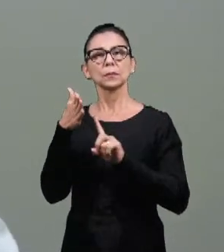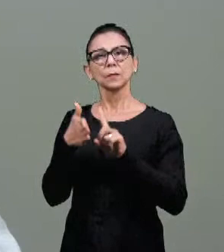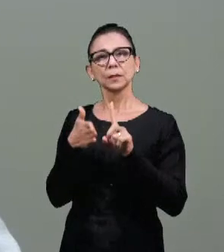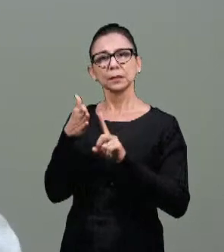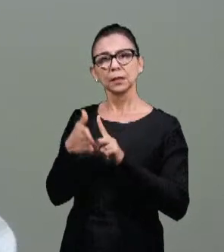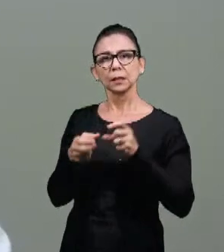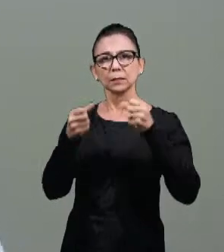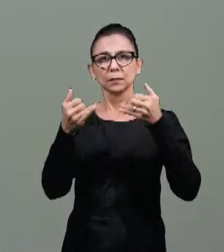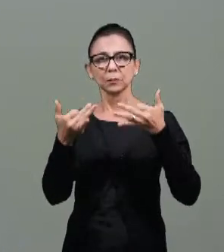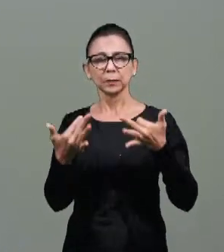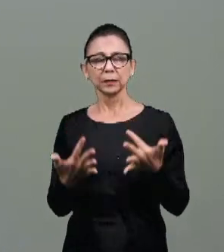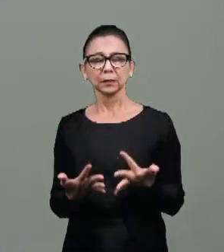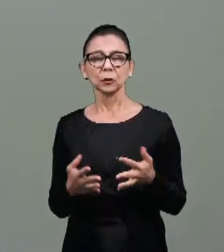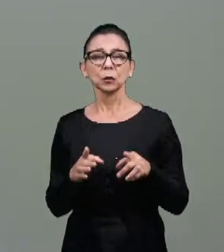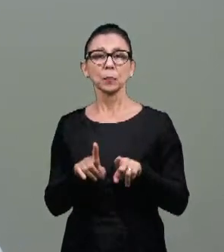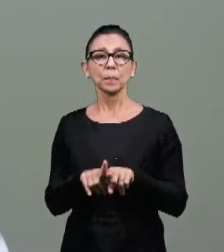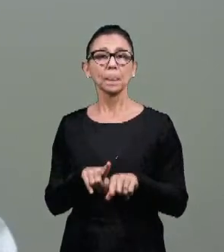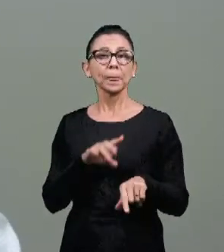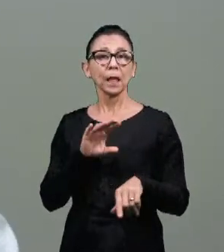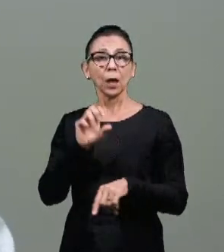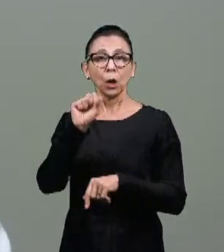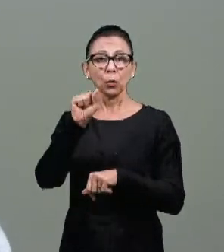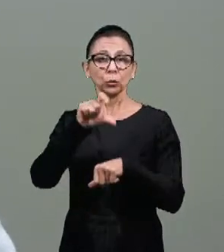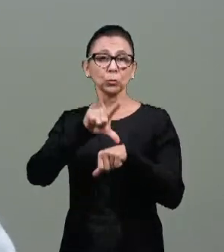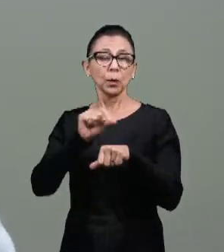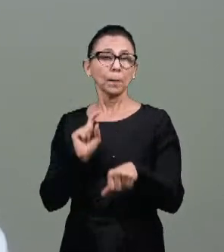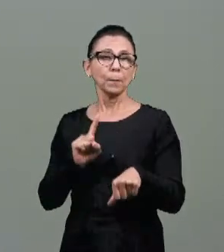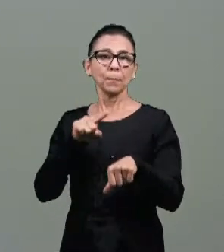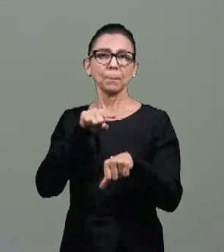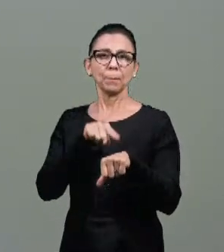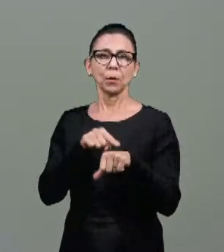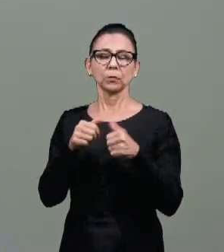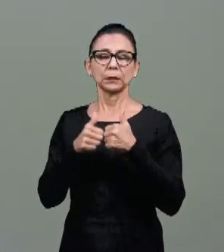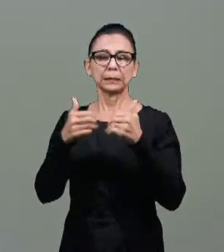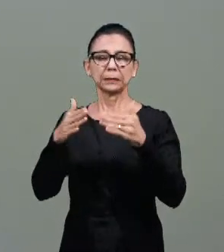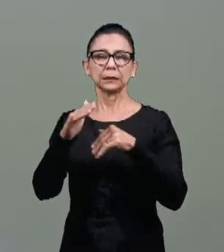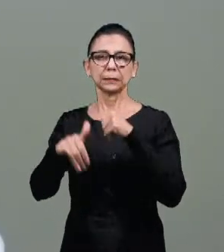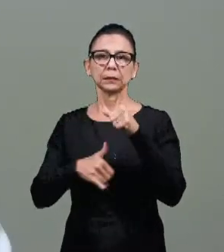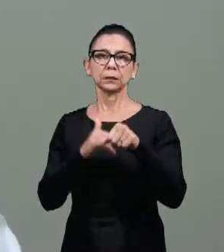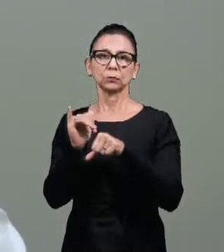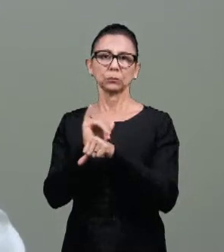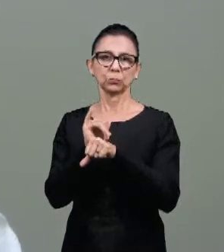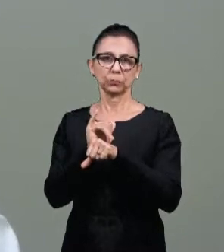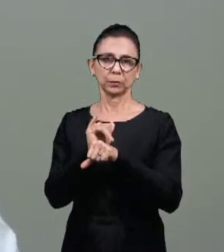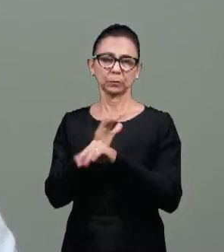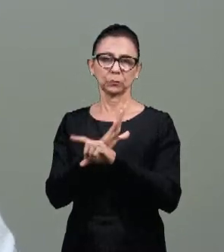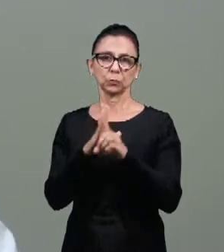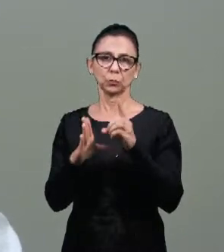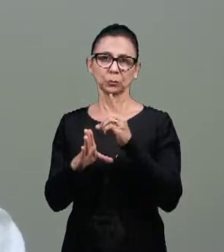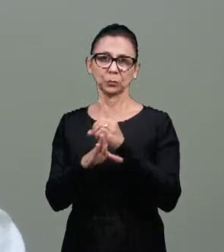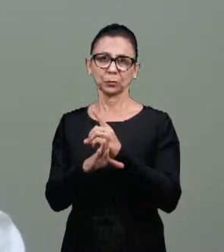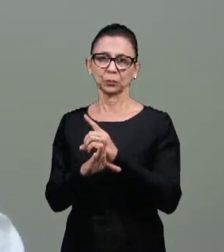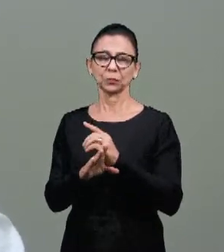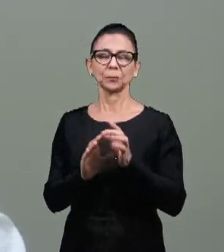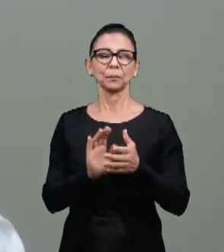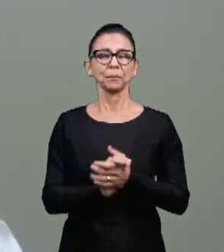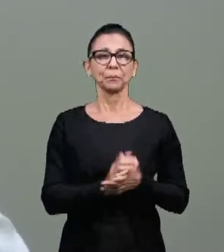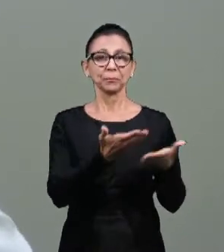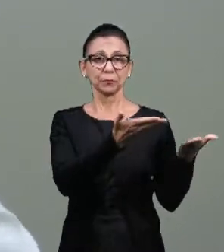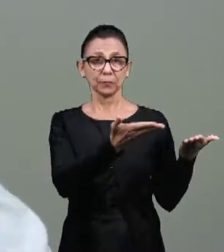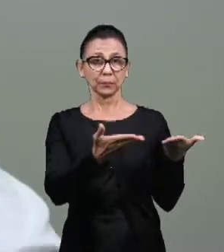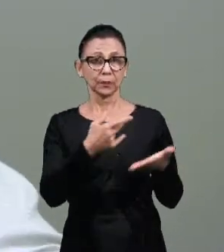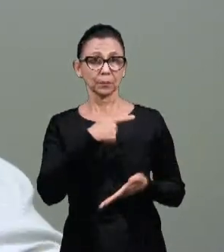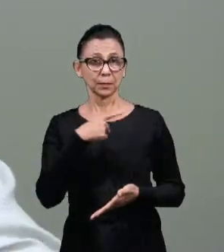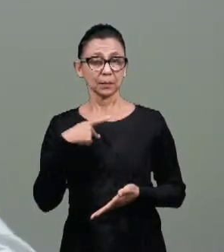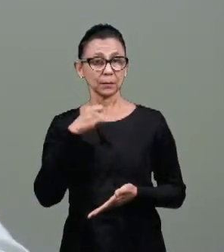poder levar uma palavra para os nossos irmãos pelas nossas plataformas digitais. Pastor José Júnior já está aqui conosco, estará